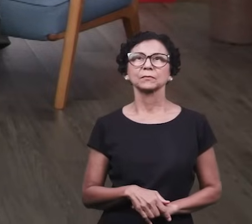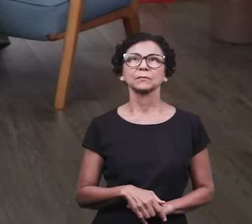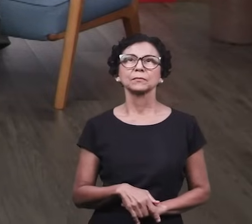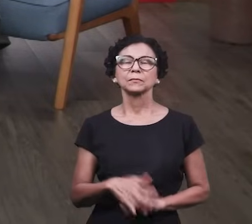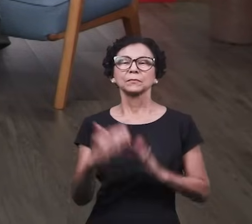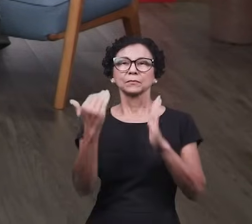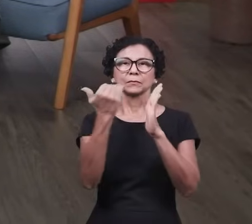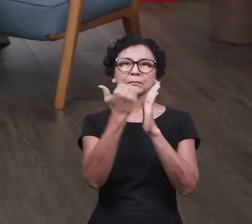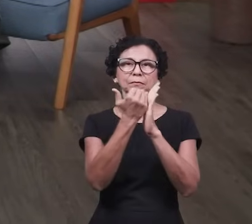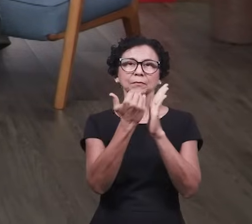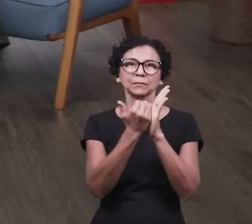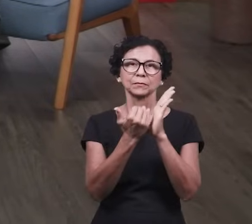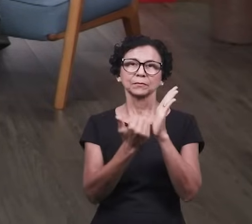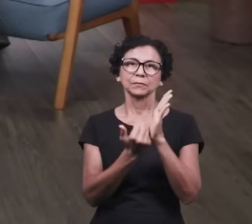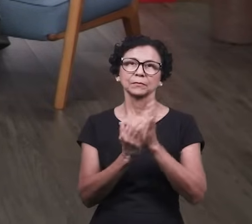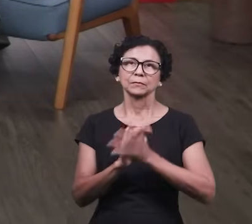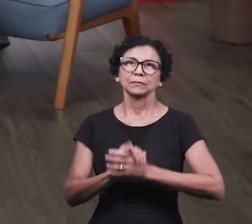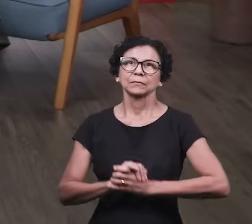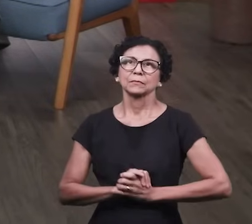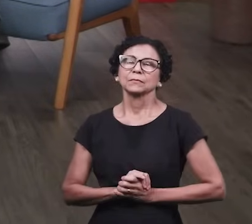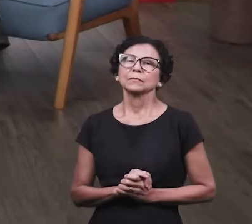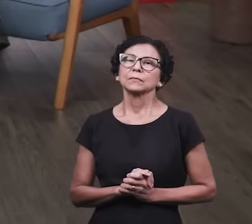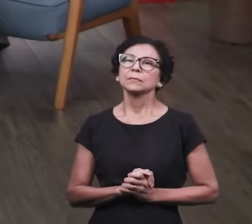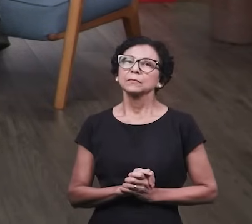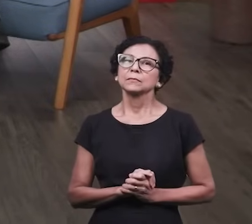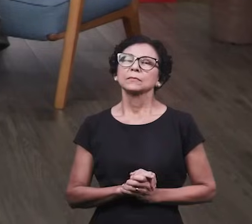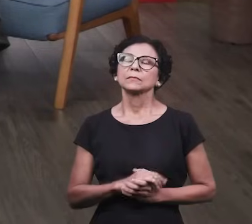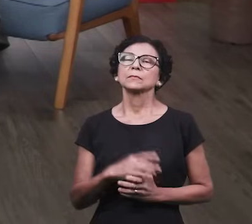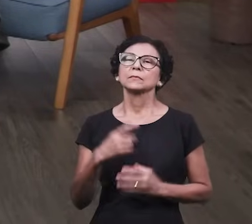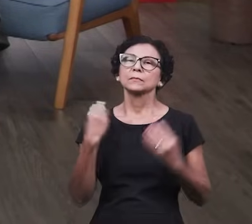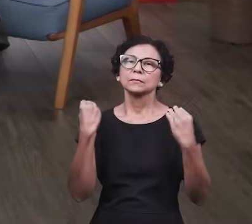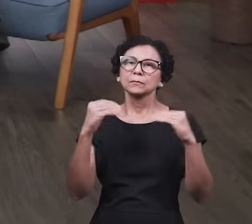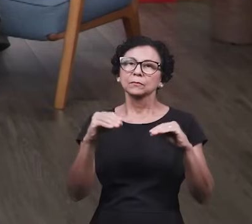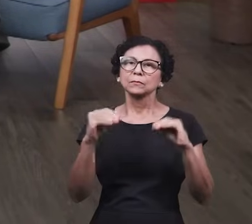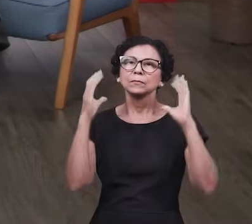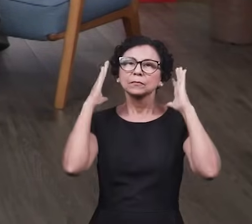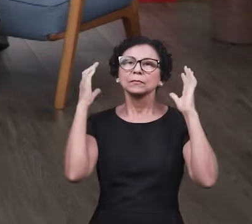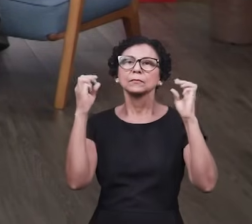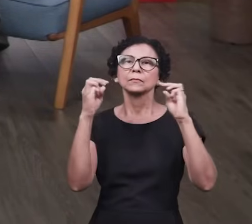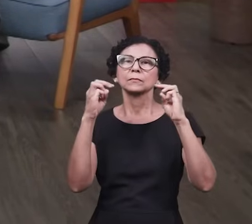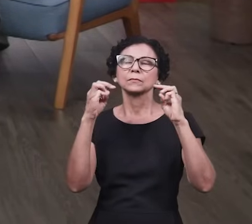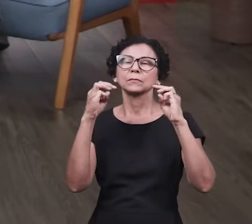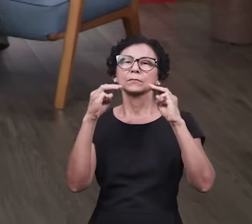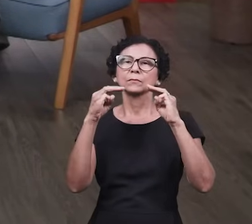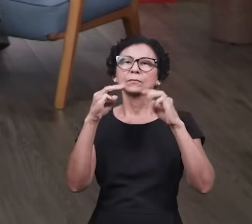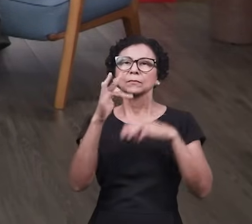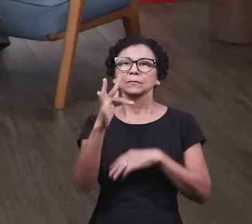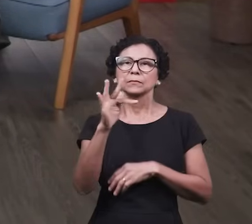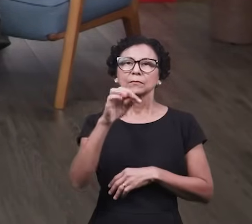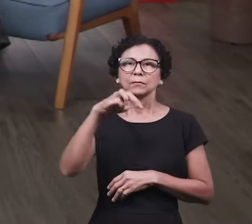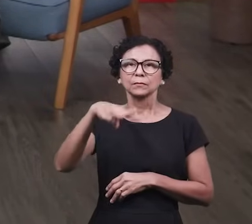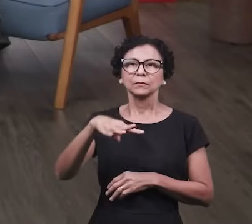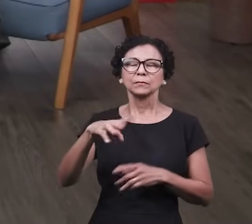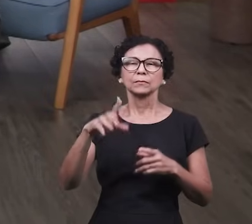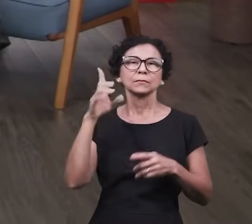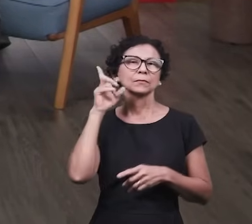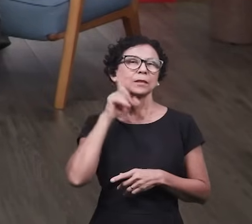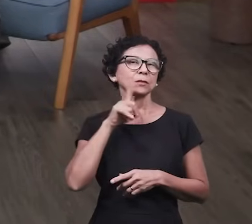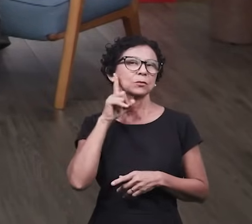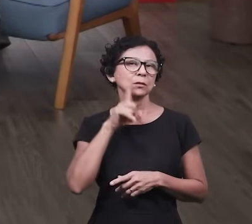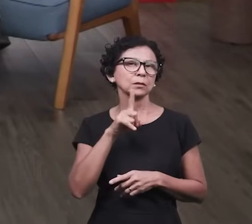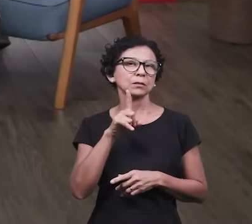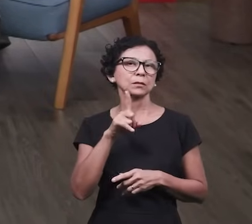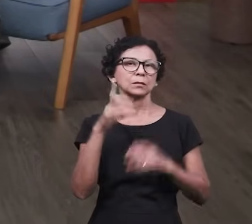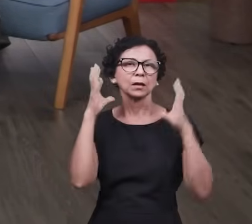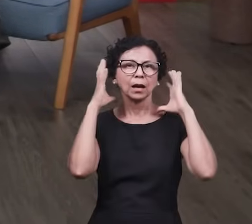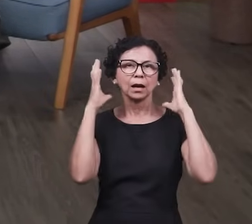Esse programa ele é transmitido em algumas rádios FM, inclusive fora do Brasil. Nós temos nos Estados Unidos uma